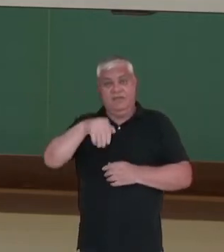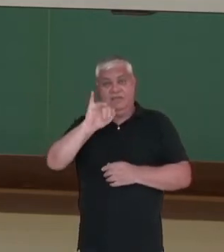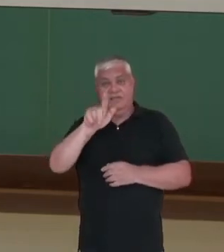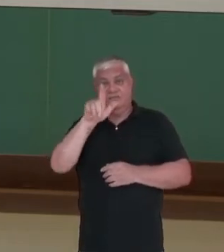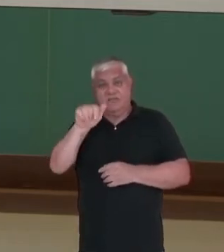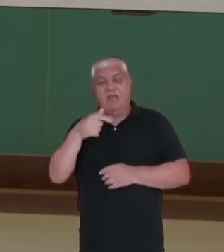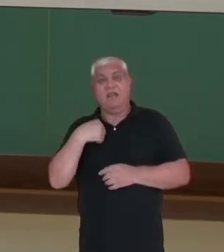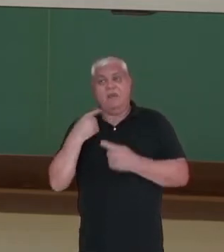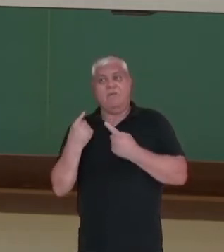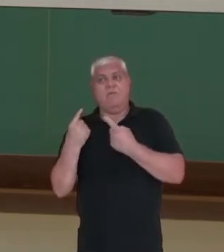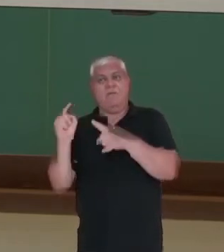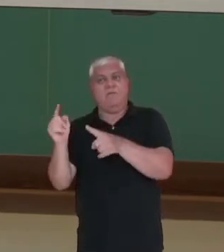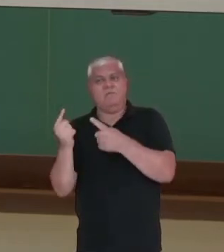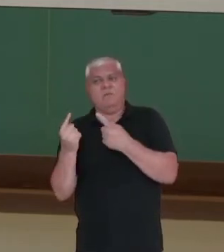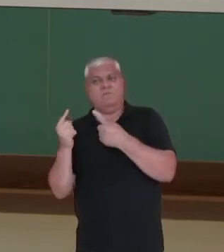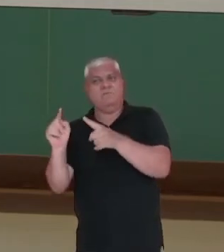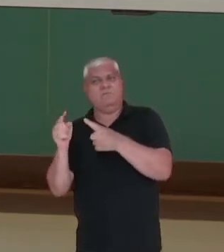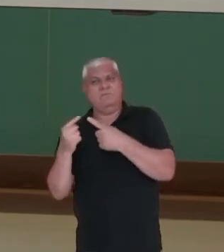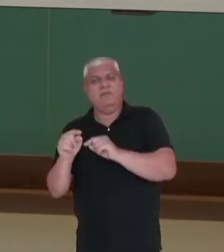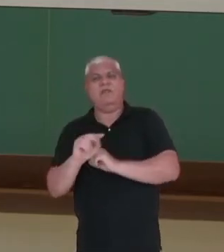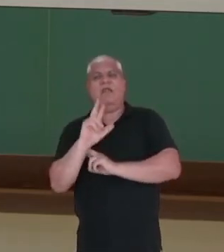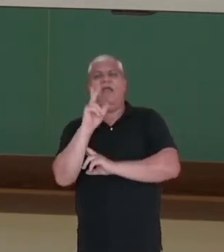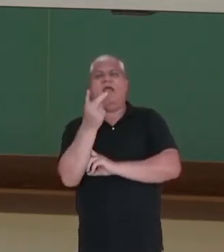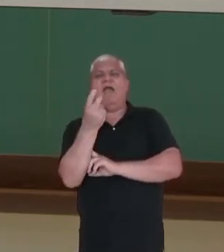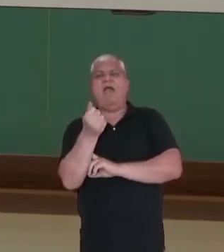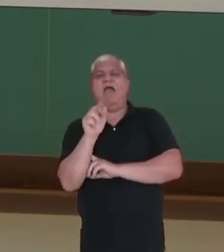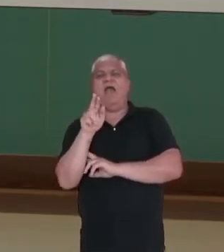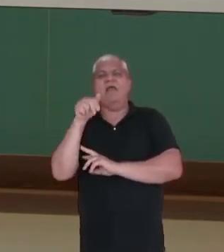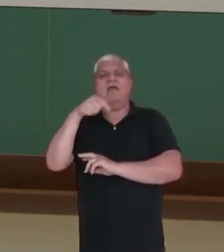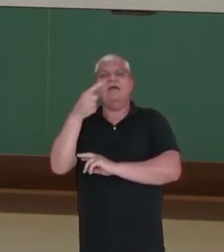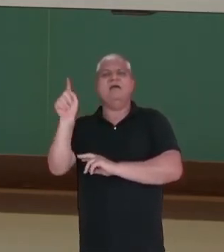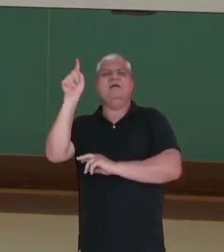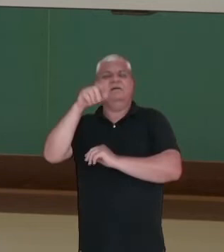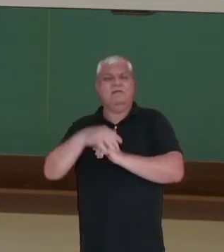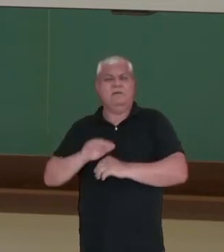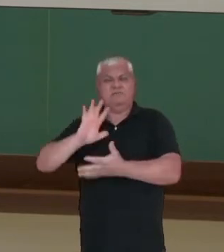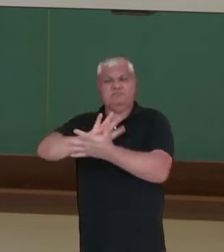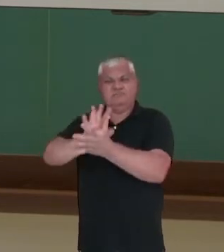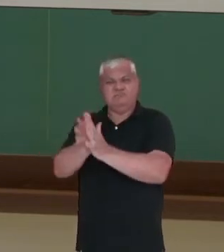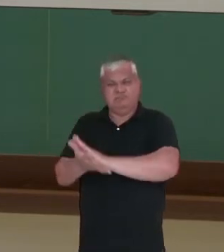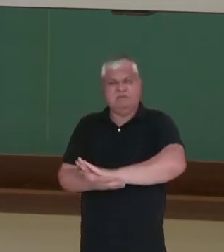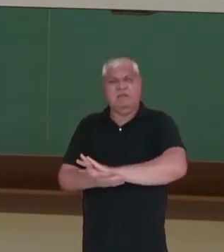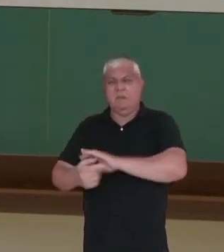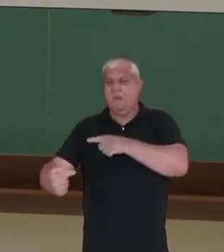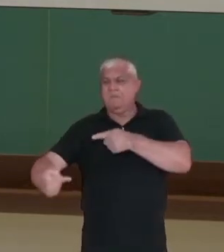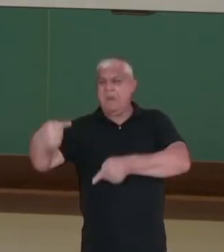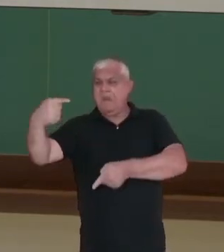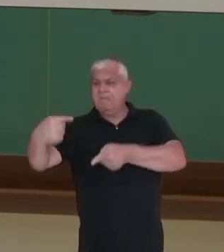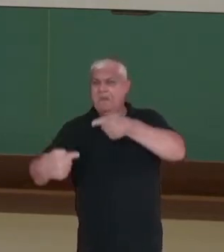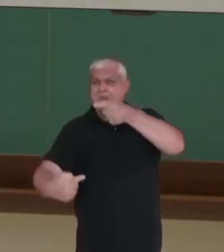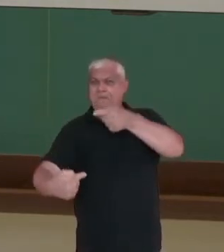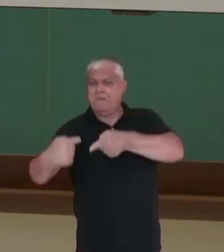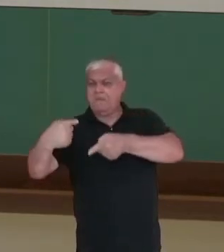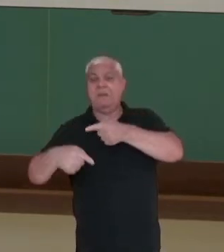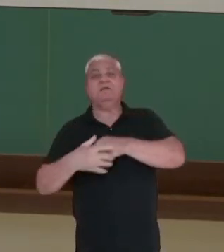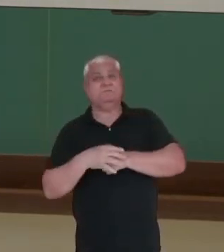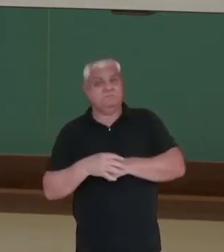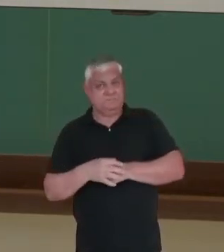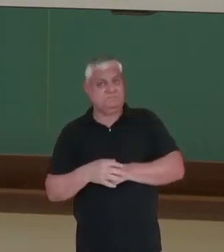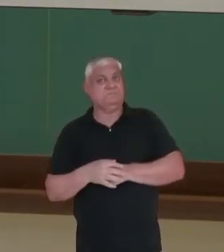o Boko Haram para tentar eliminá-lo, né? Então é um processo ali, inclusive foi